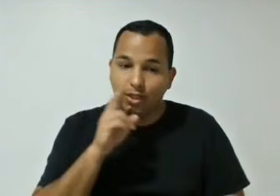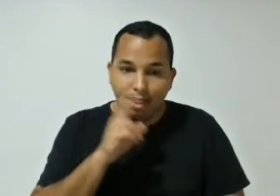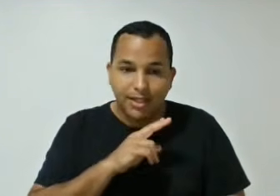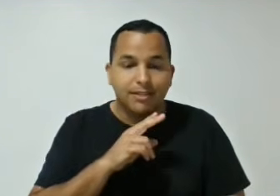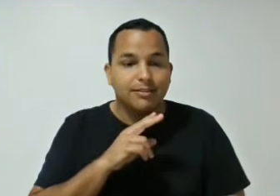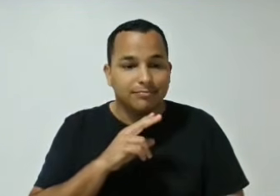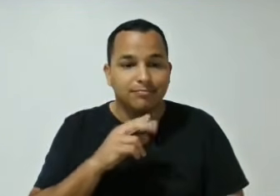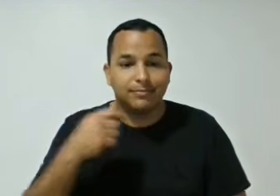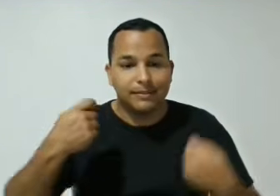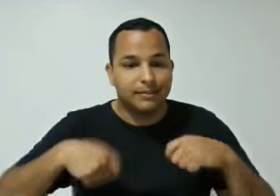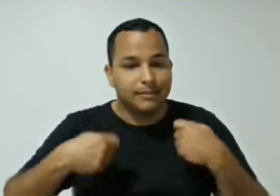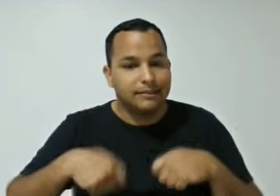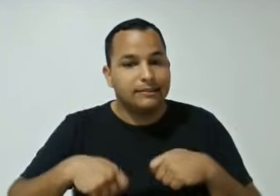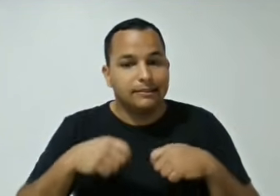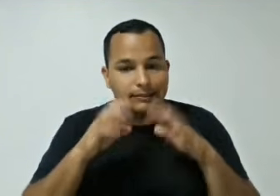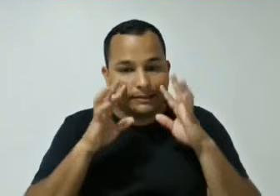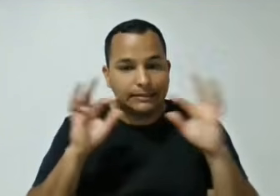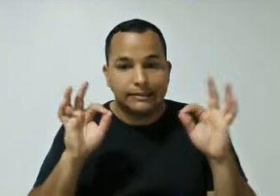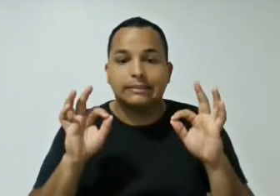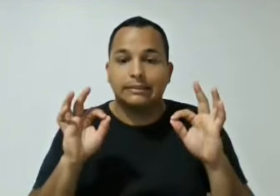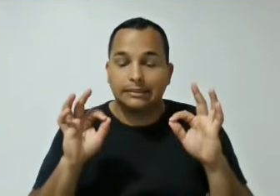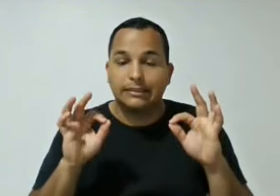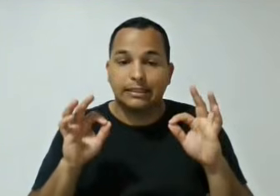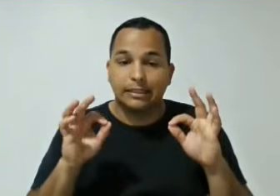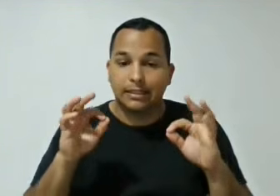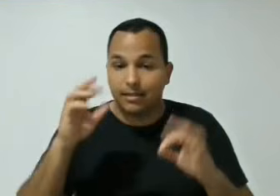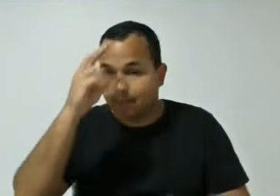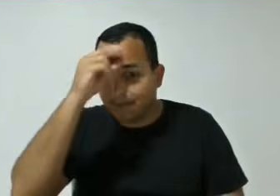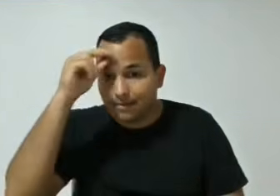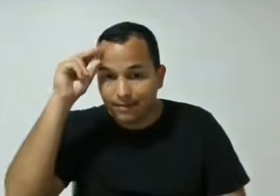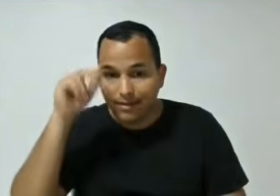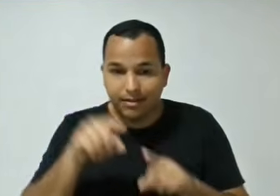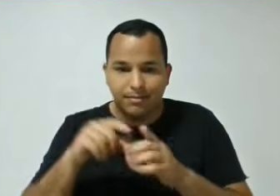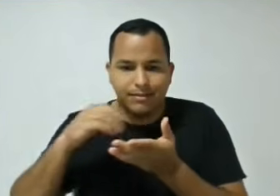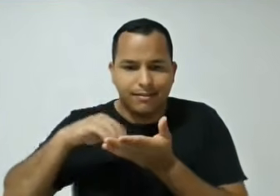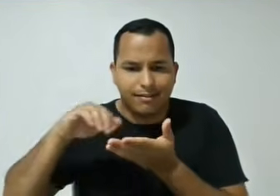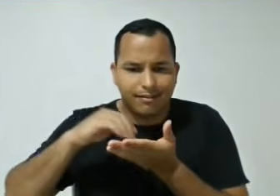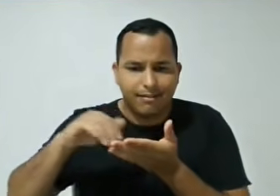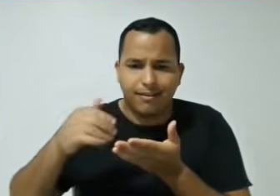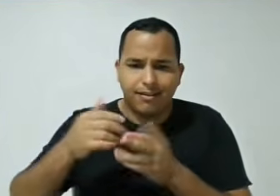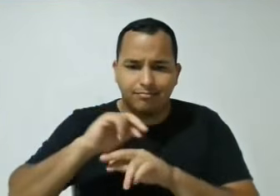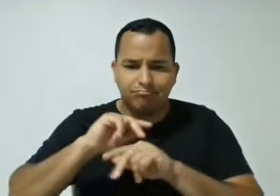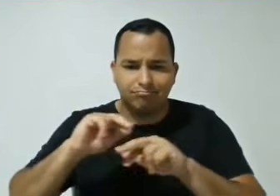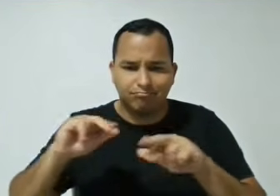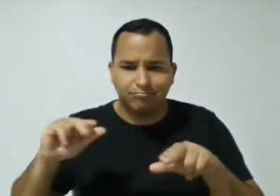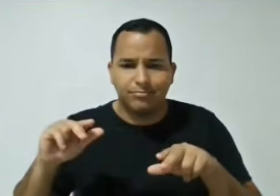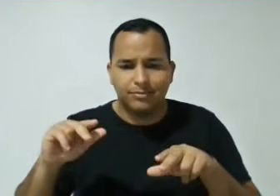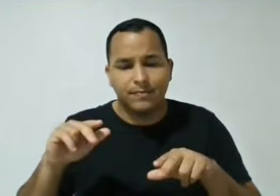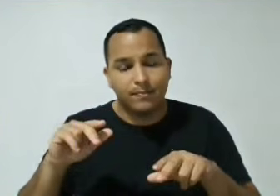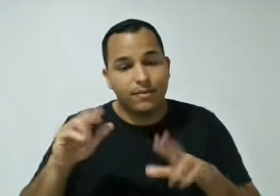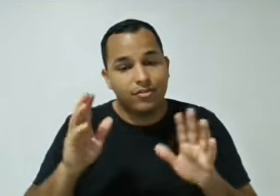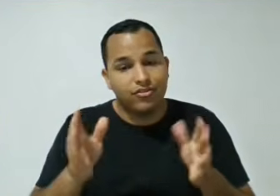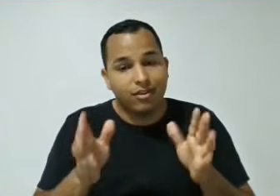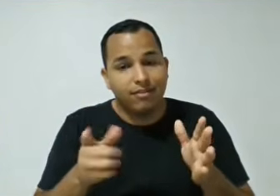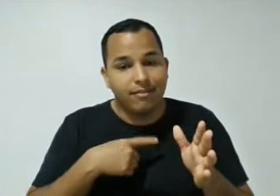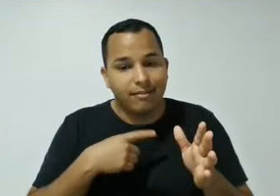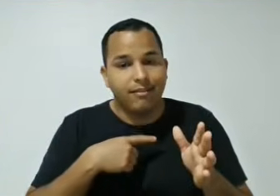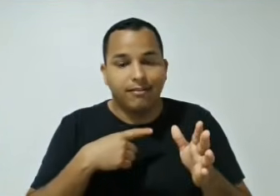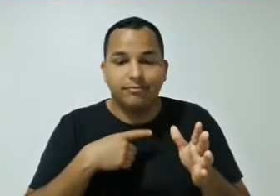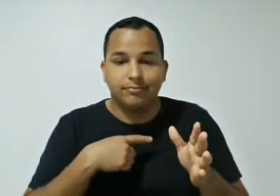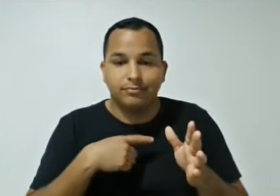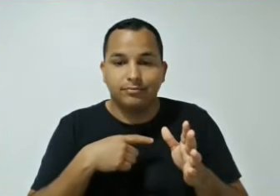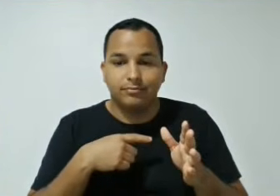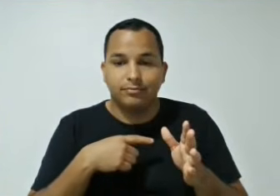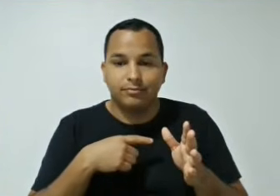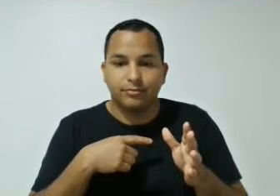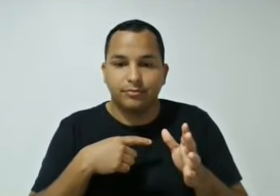bem a sério pelo prefeito, pela nossa secretária, já está sendo encaminhado um concurso que tem um cronograma para